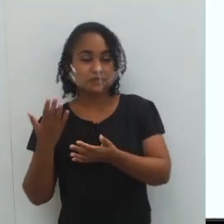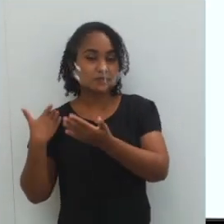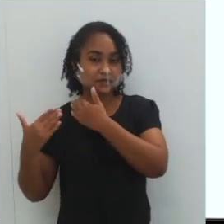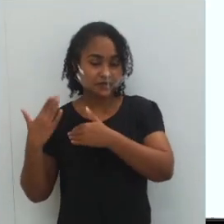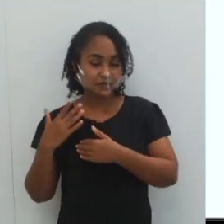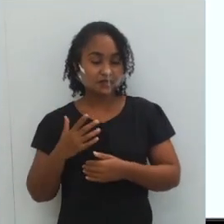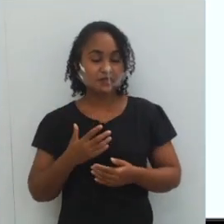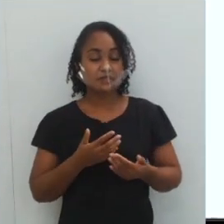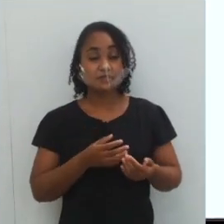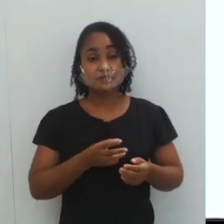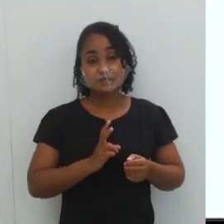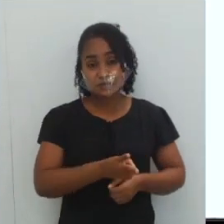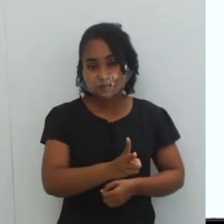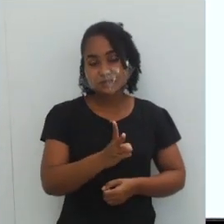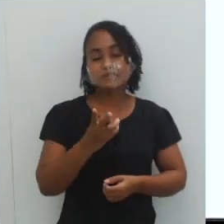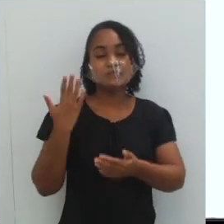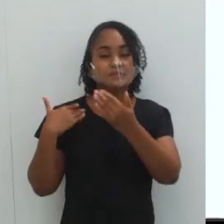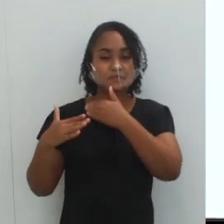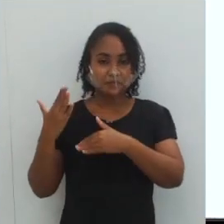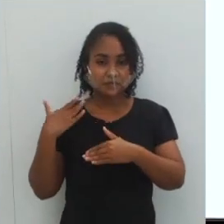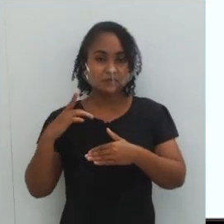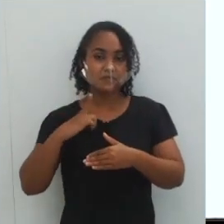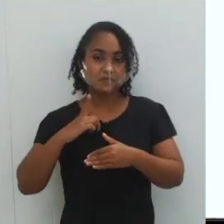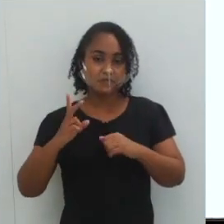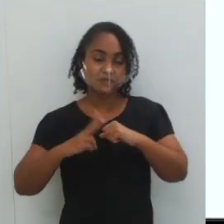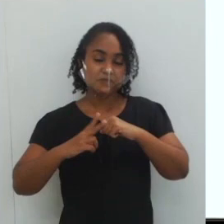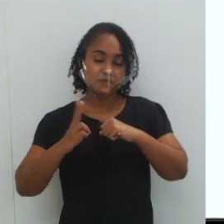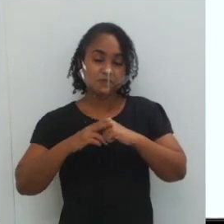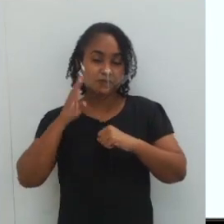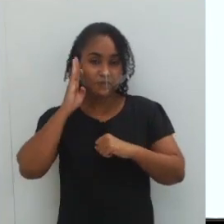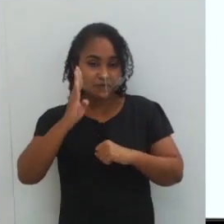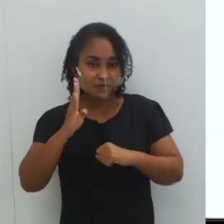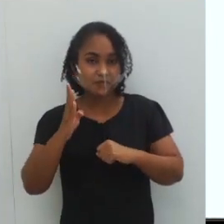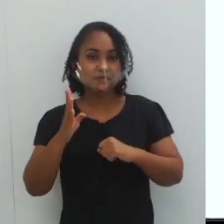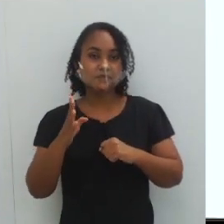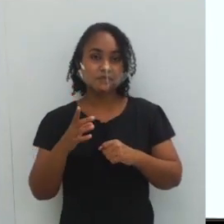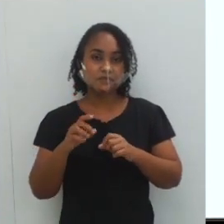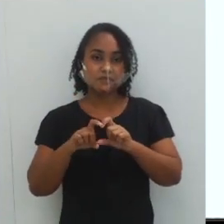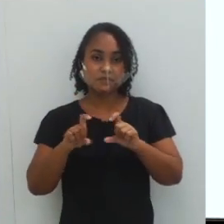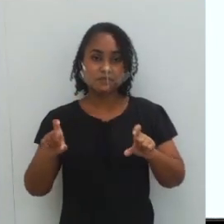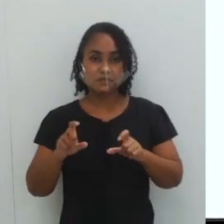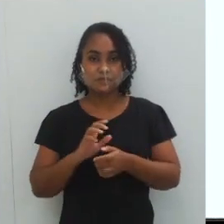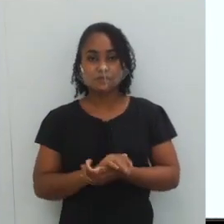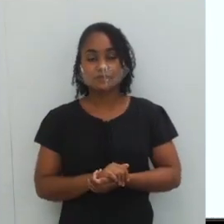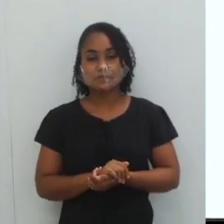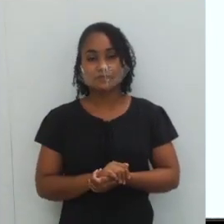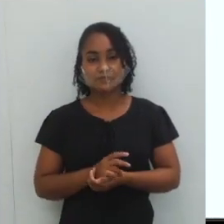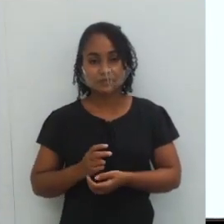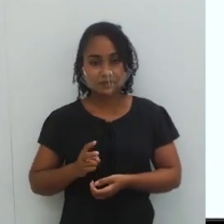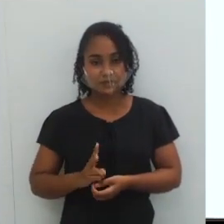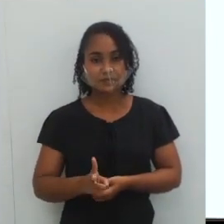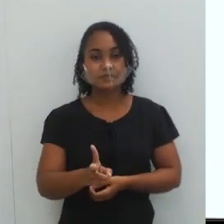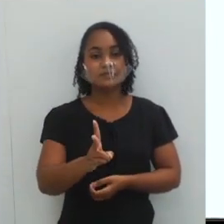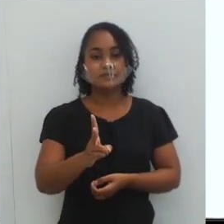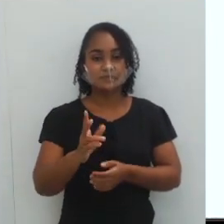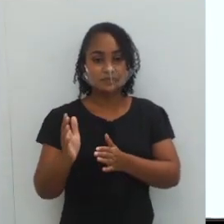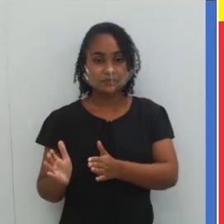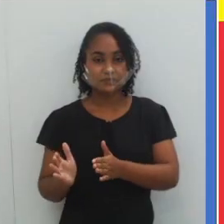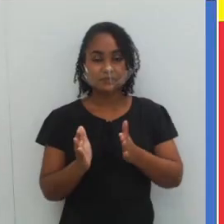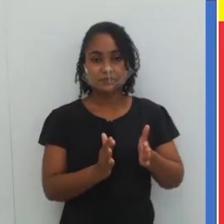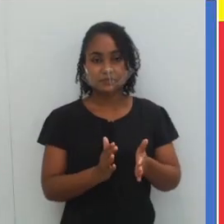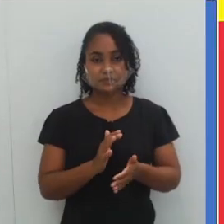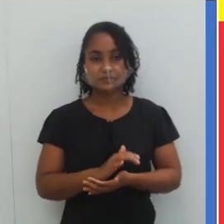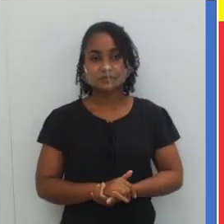past e past continuous na execução dos verbos principais das sentenças. Seguindo a